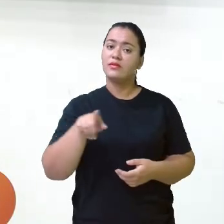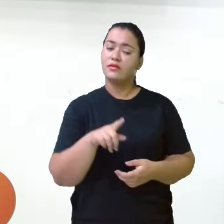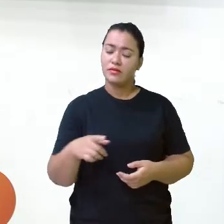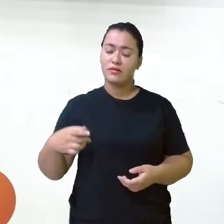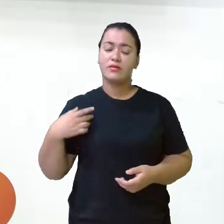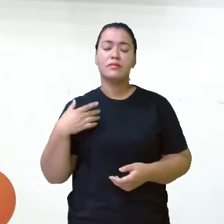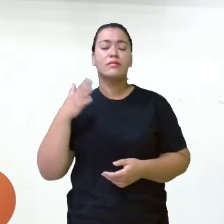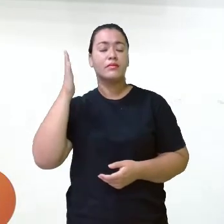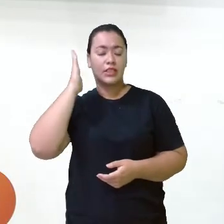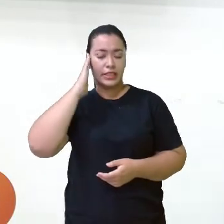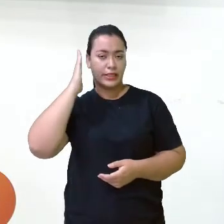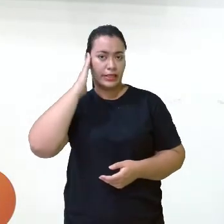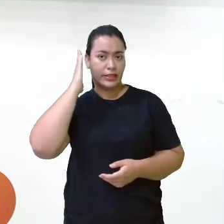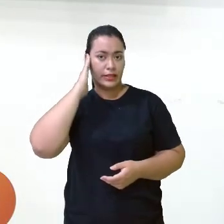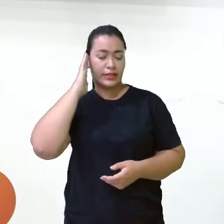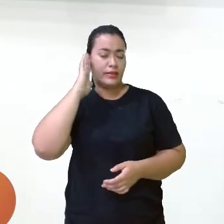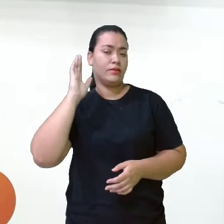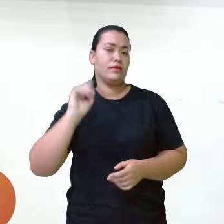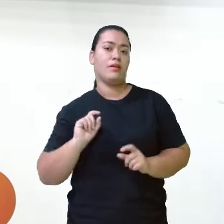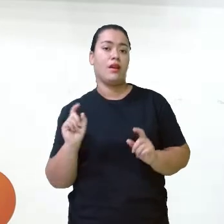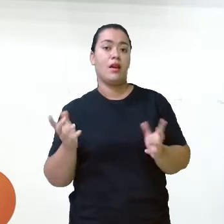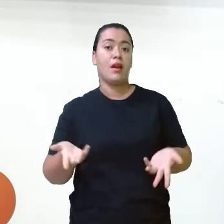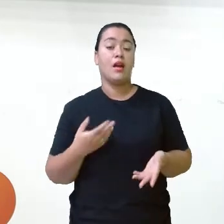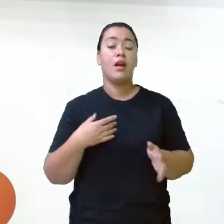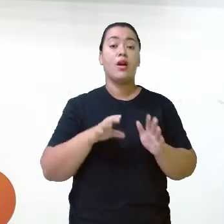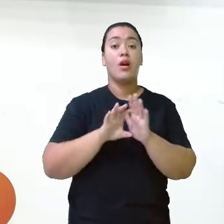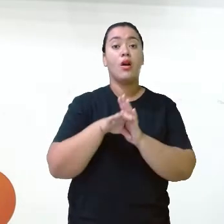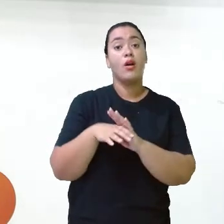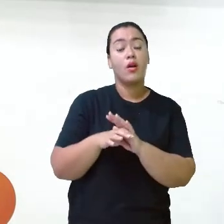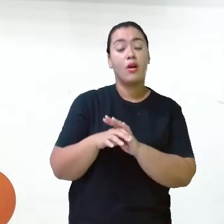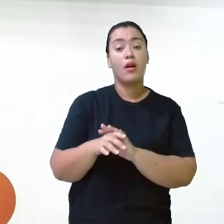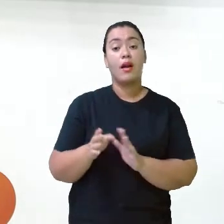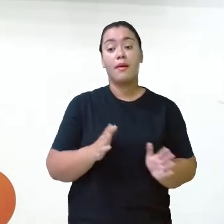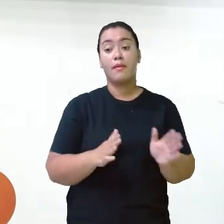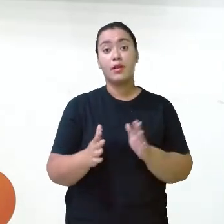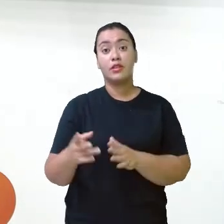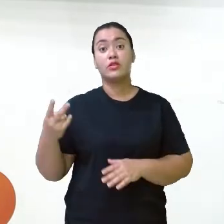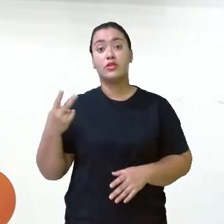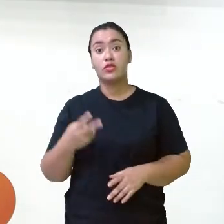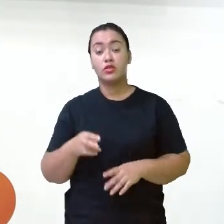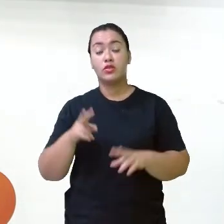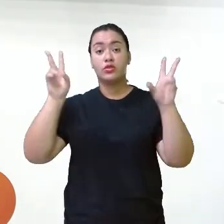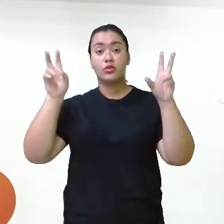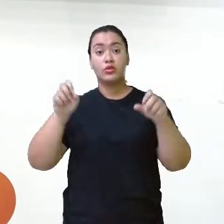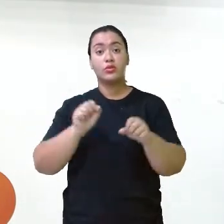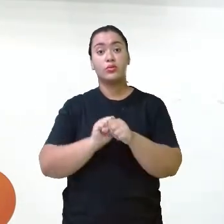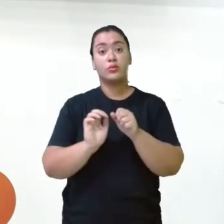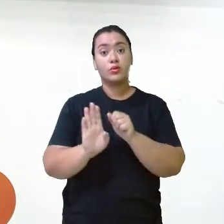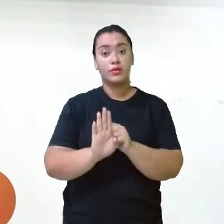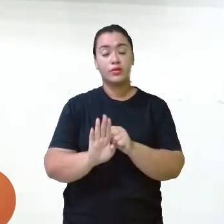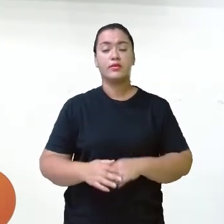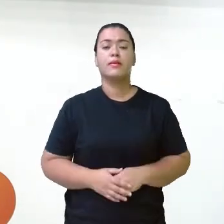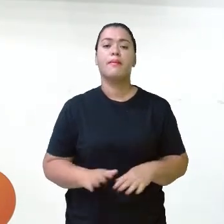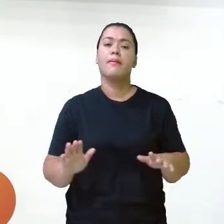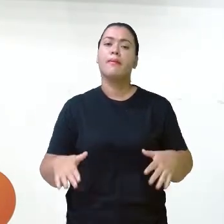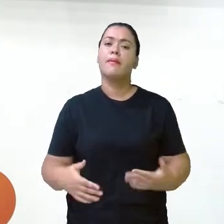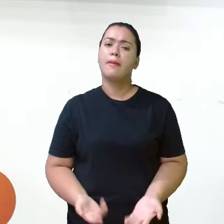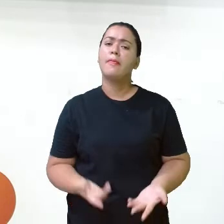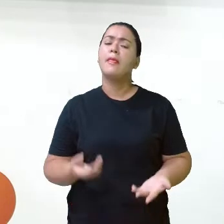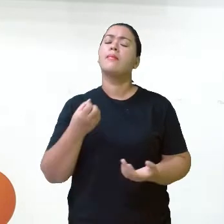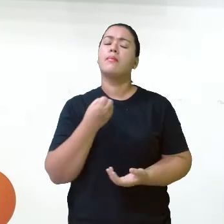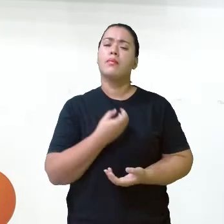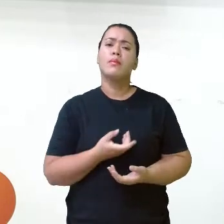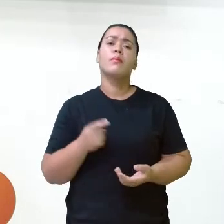estejam compreendendo direitinho o nosso conceito, né? A parte 2 da nossa aula sobre substantivo. E ela é